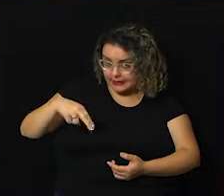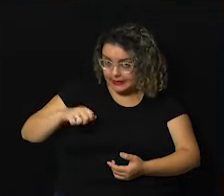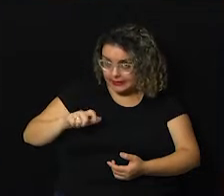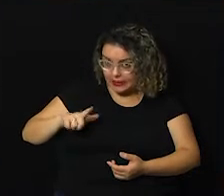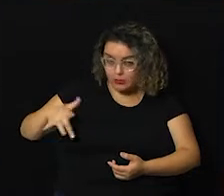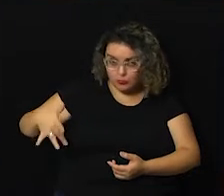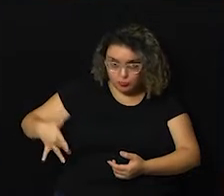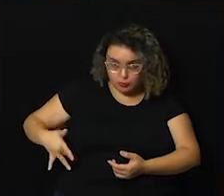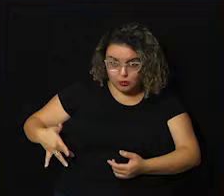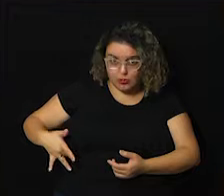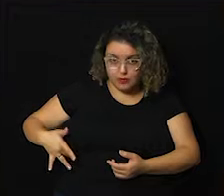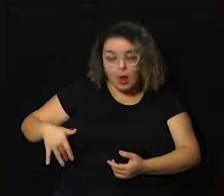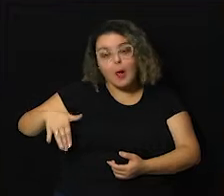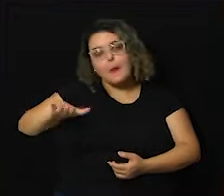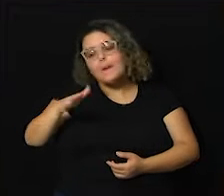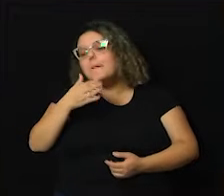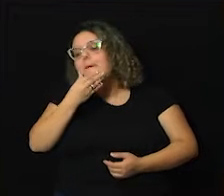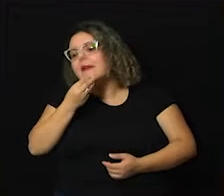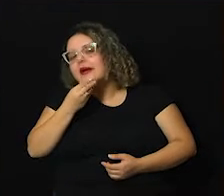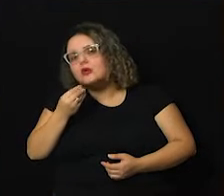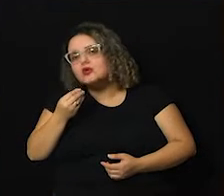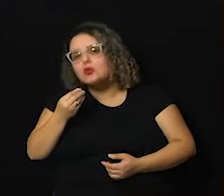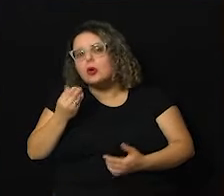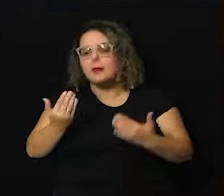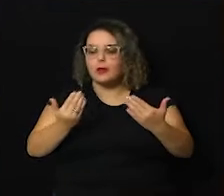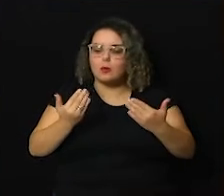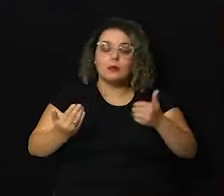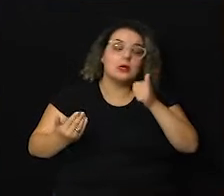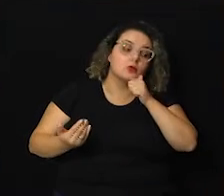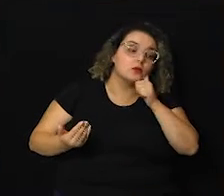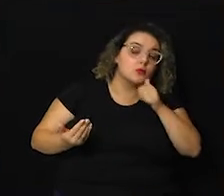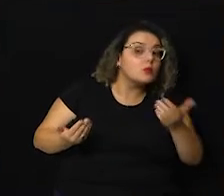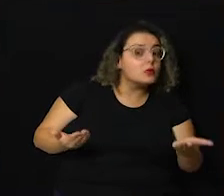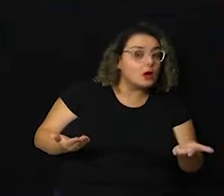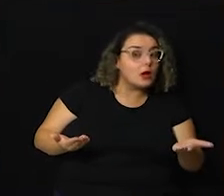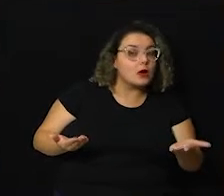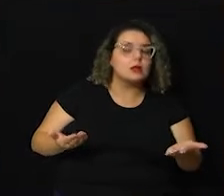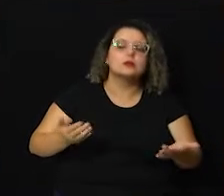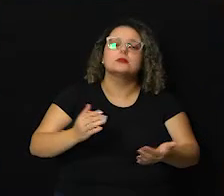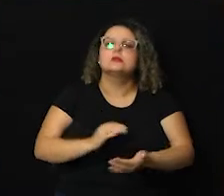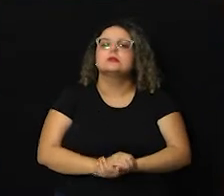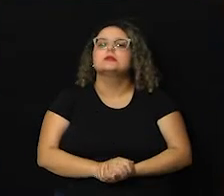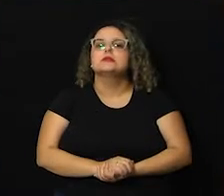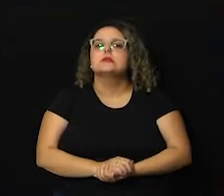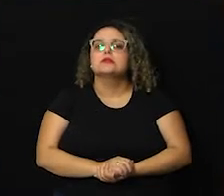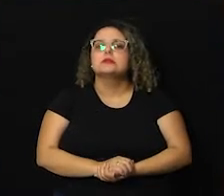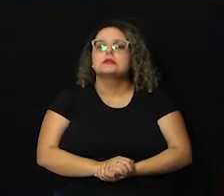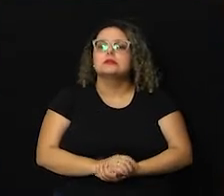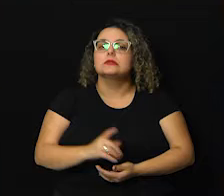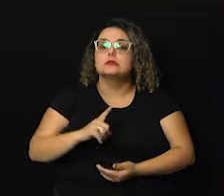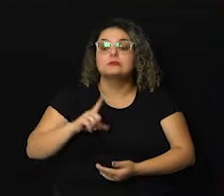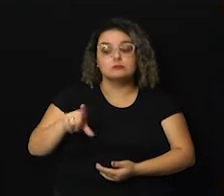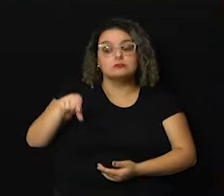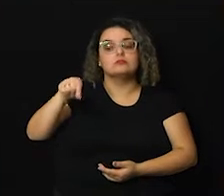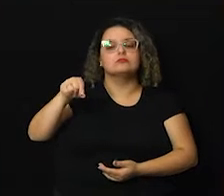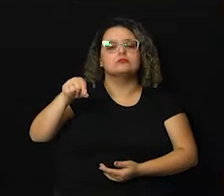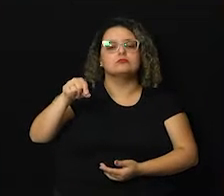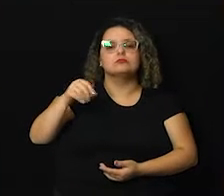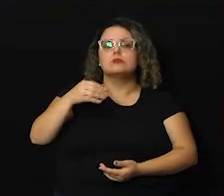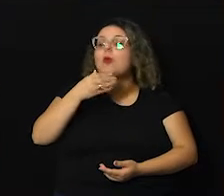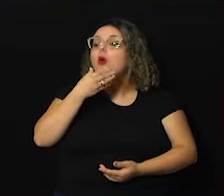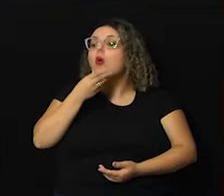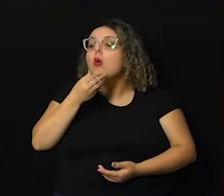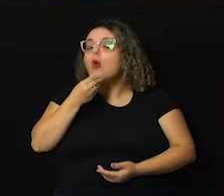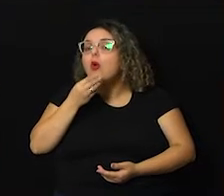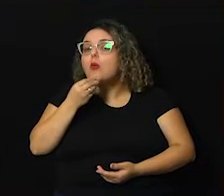que acomete mais homens que mulheres, ele tem uma preferência, então, por homens, mais ou menos 2